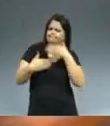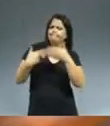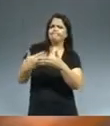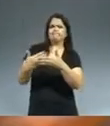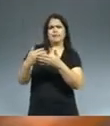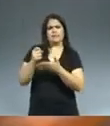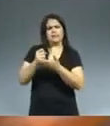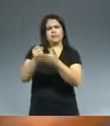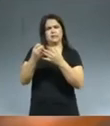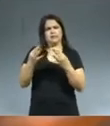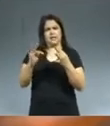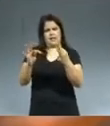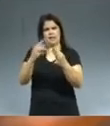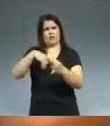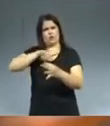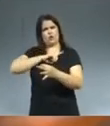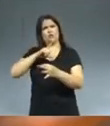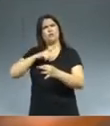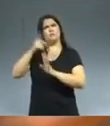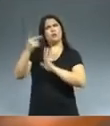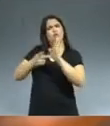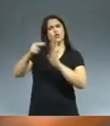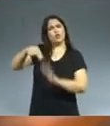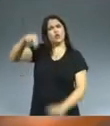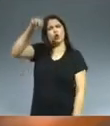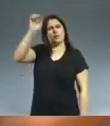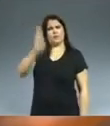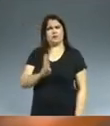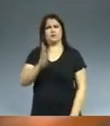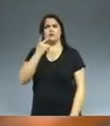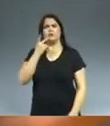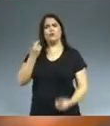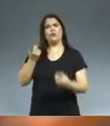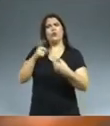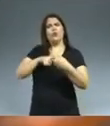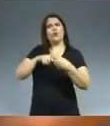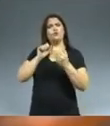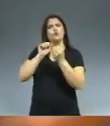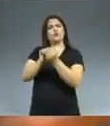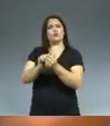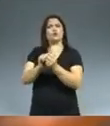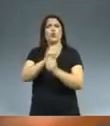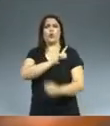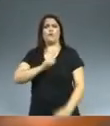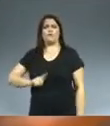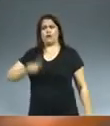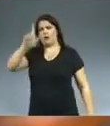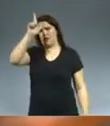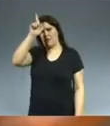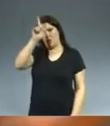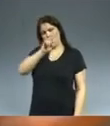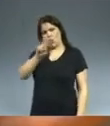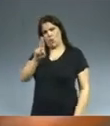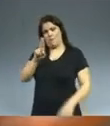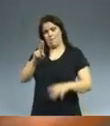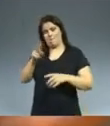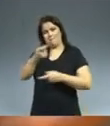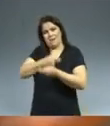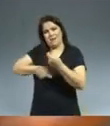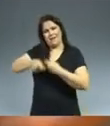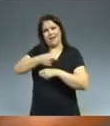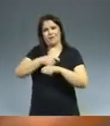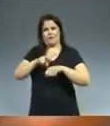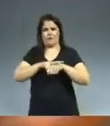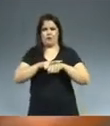levar essa ciência técnica nós temos um projeto norte do Brasil em parceria com o governo alemão que se chama mercados verdes consumo